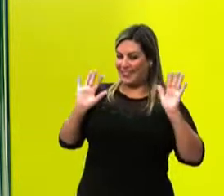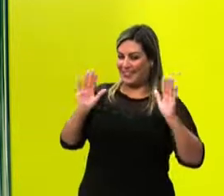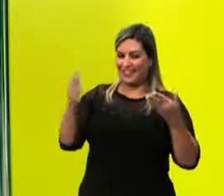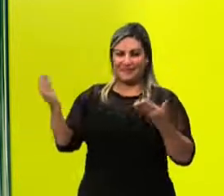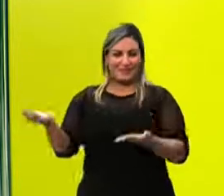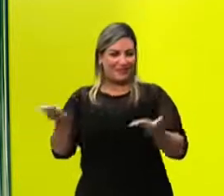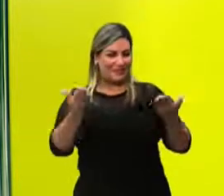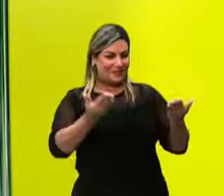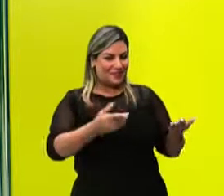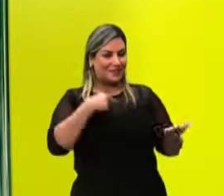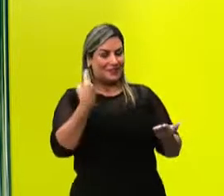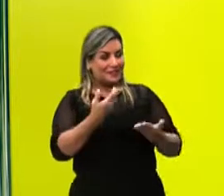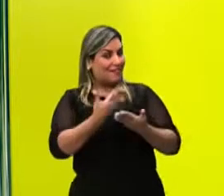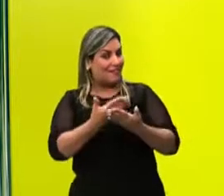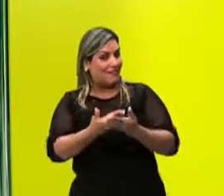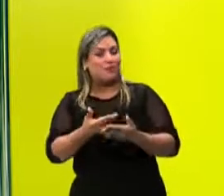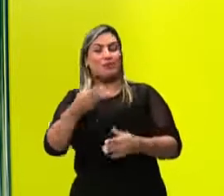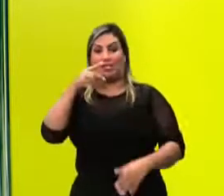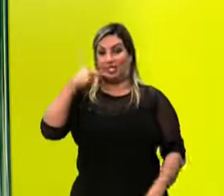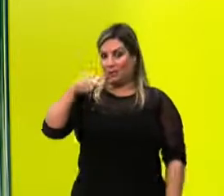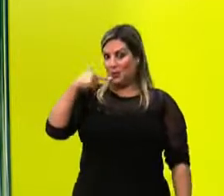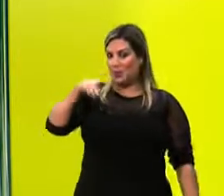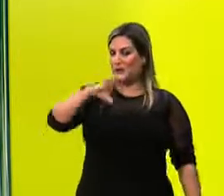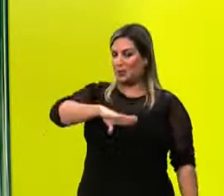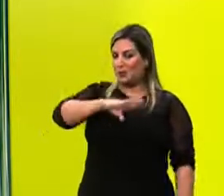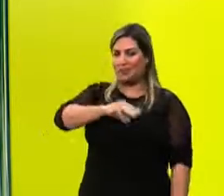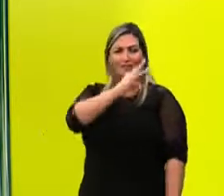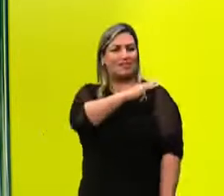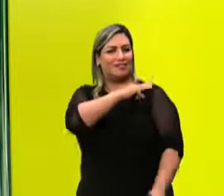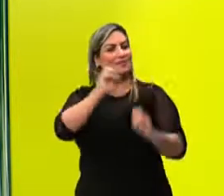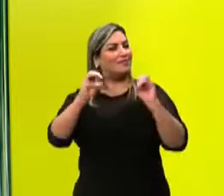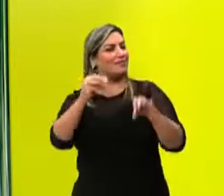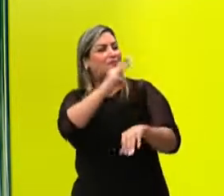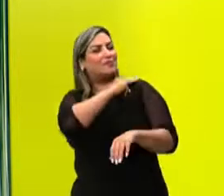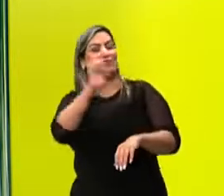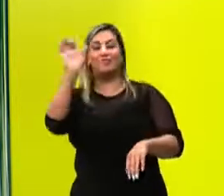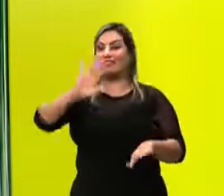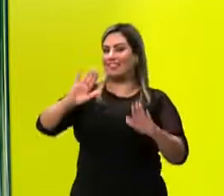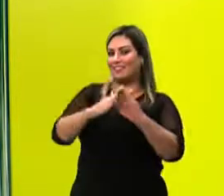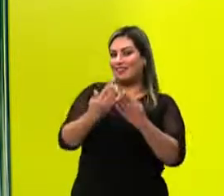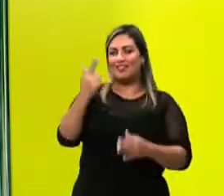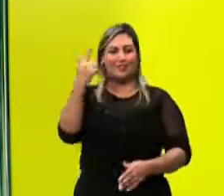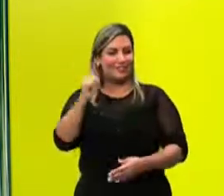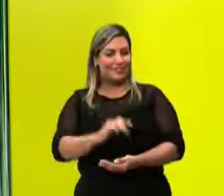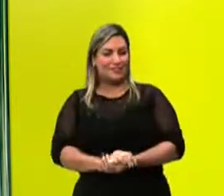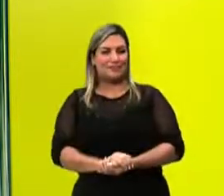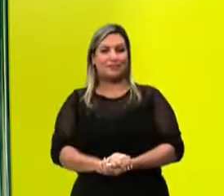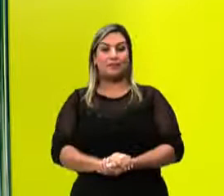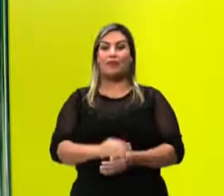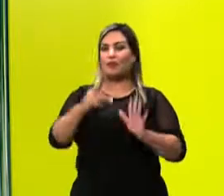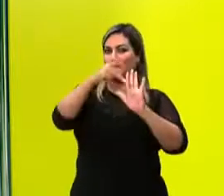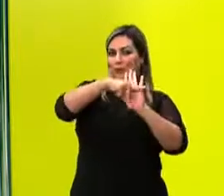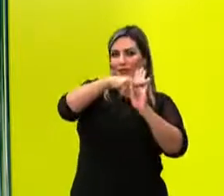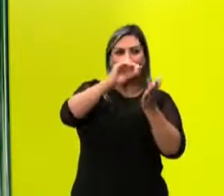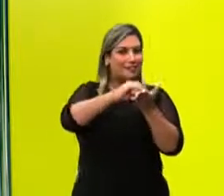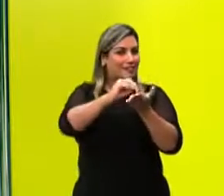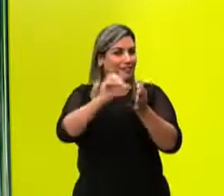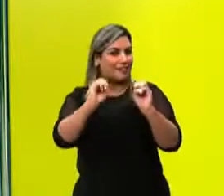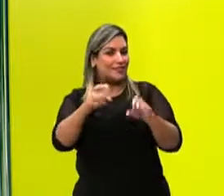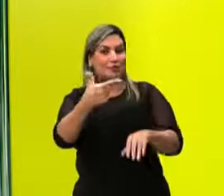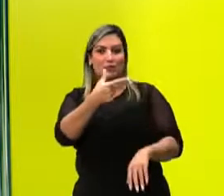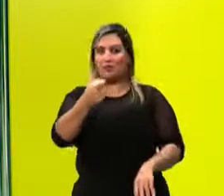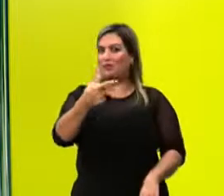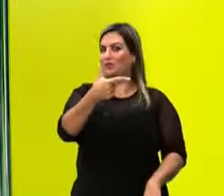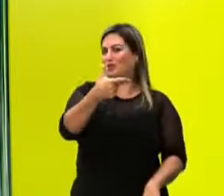Olá, sejam bem-vindos à nossa aula de língua portuguesa para a terceira série do ensino médio da Rede Estadual de Goiás. Esse é o projeto Seduc em